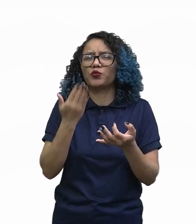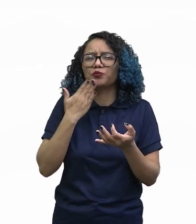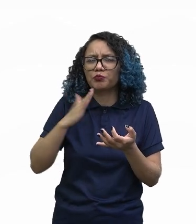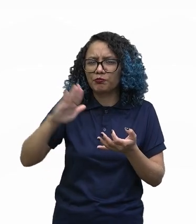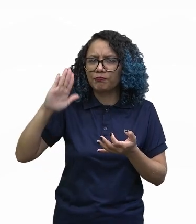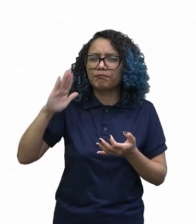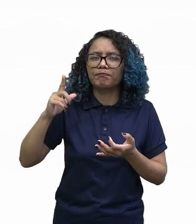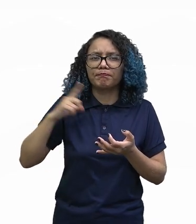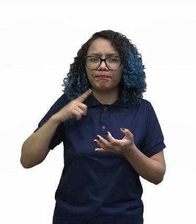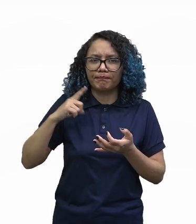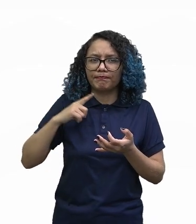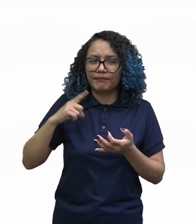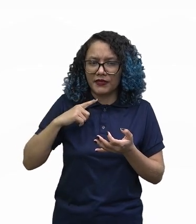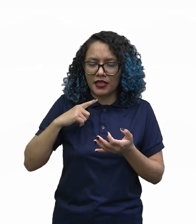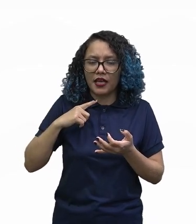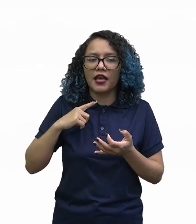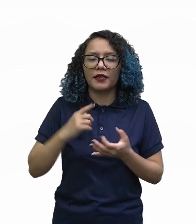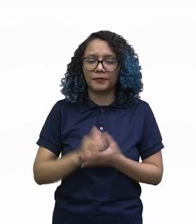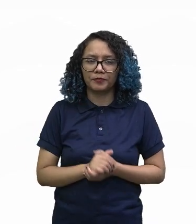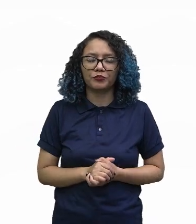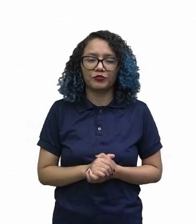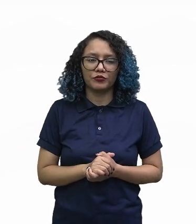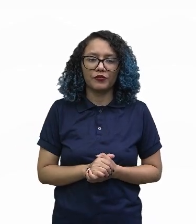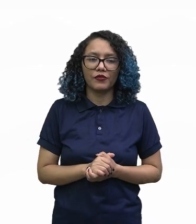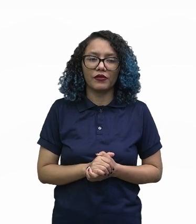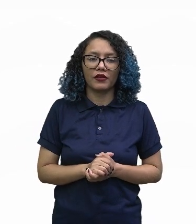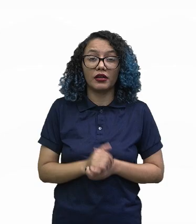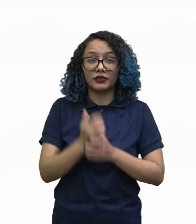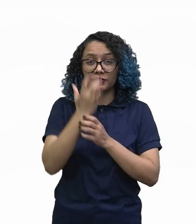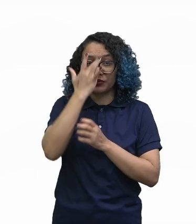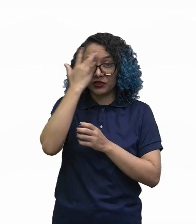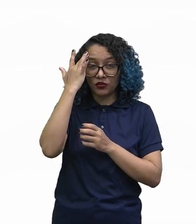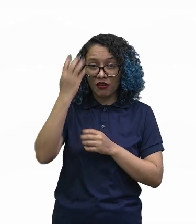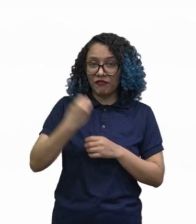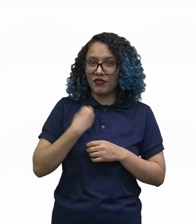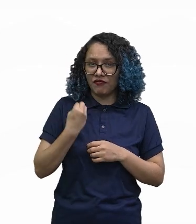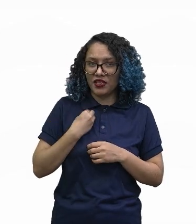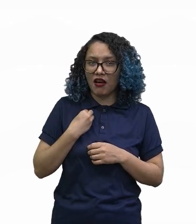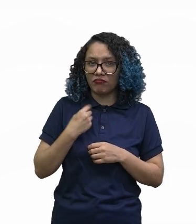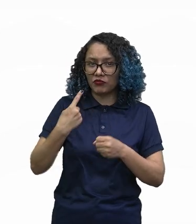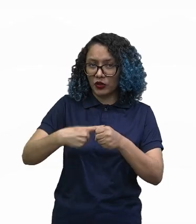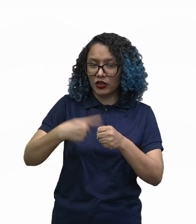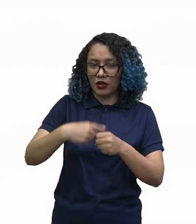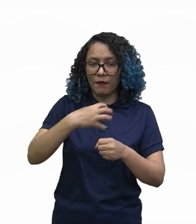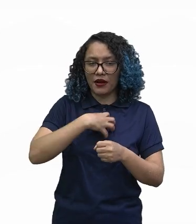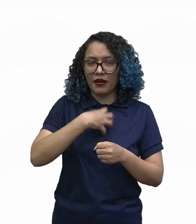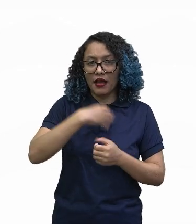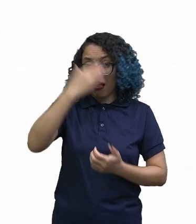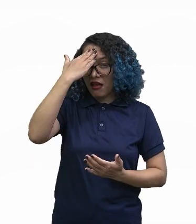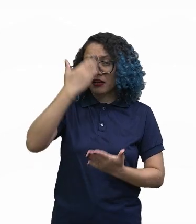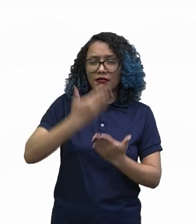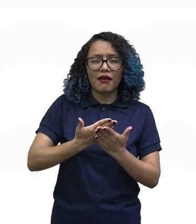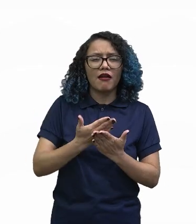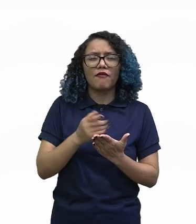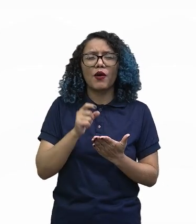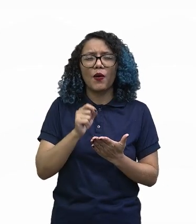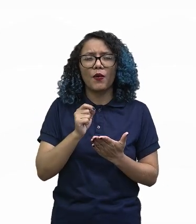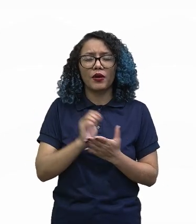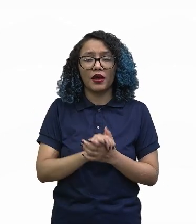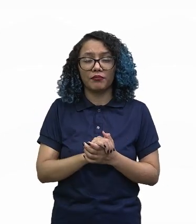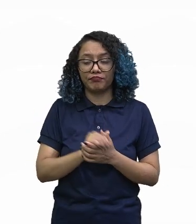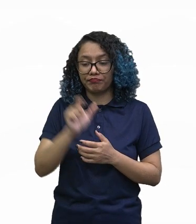estavam vivendo no Arraial de Canudos, eles acreditavam que, primeiramente, eles tinham um